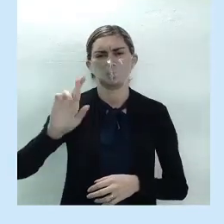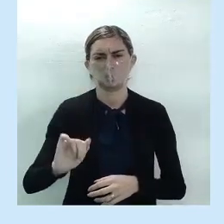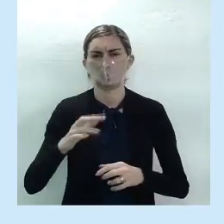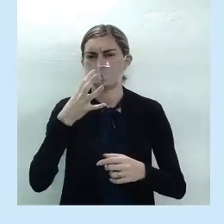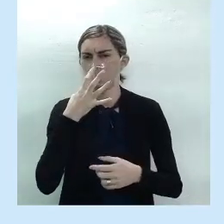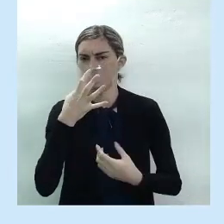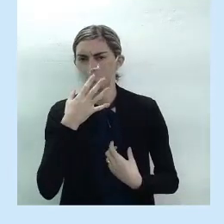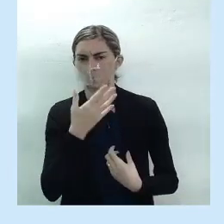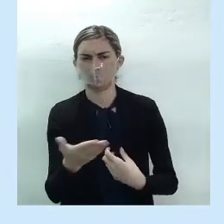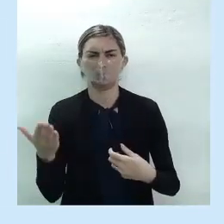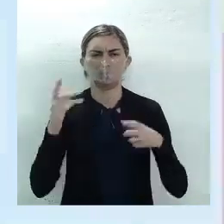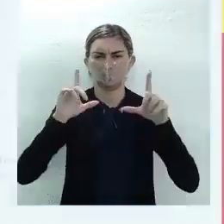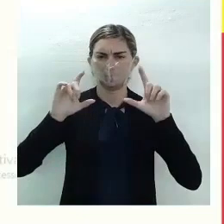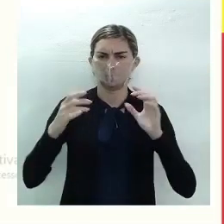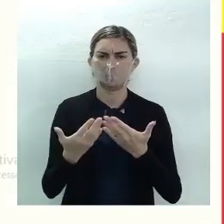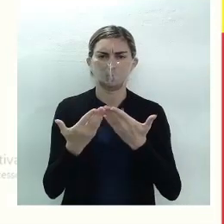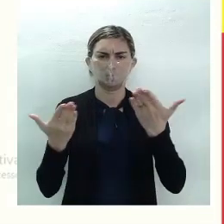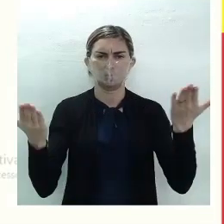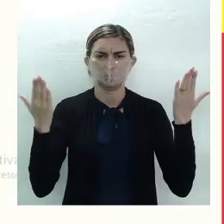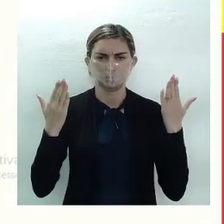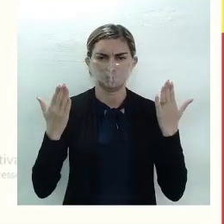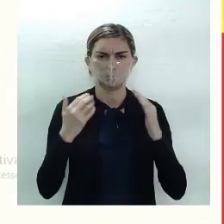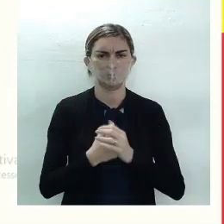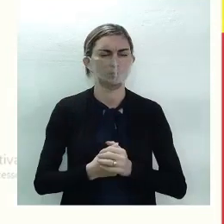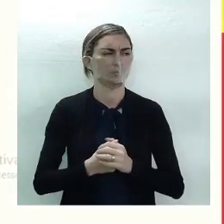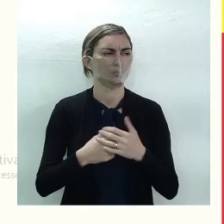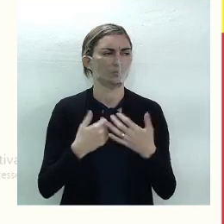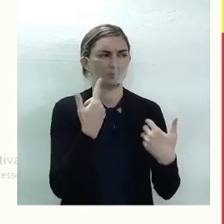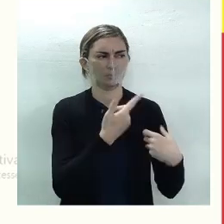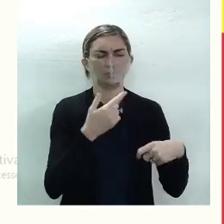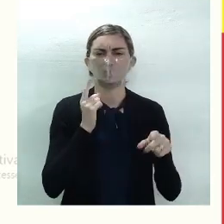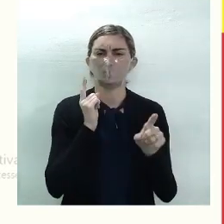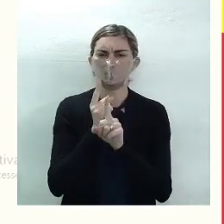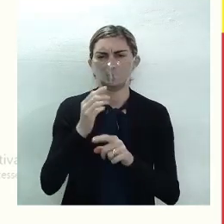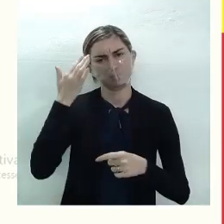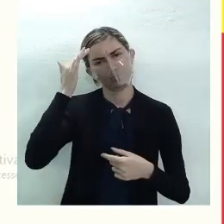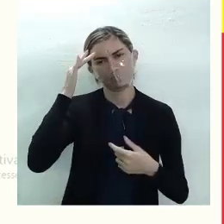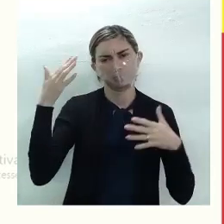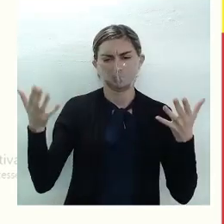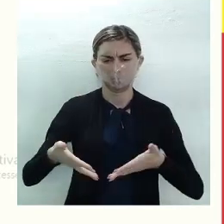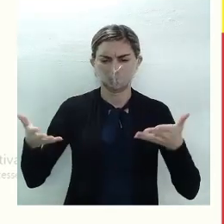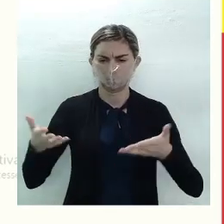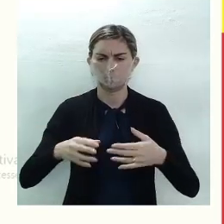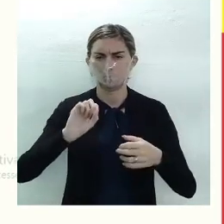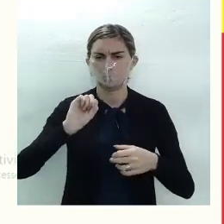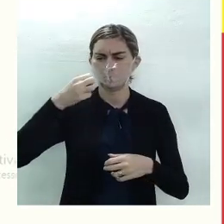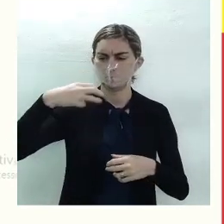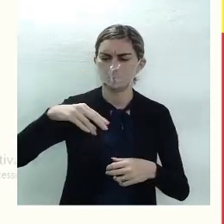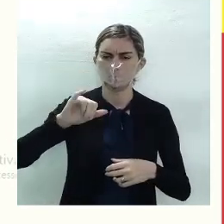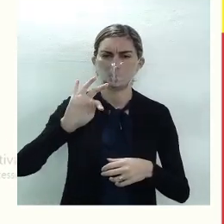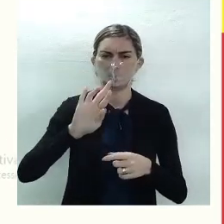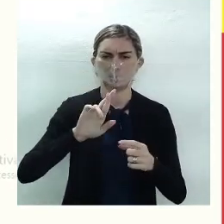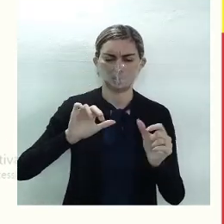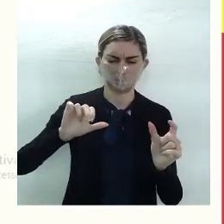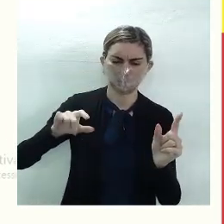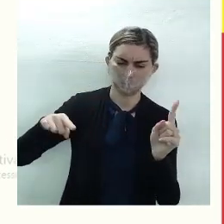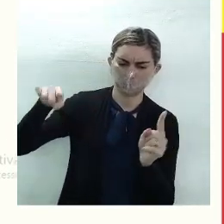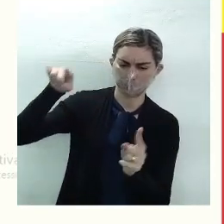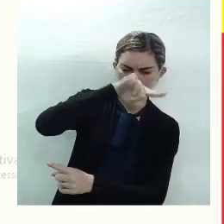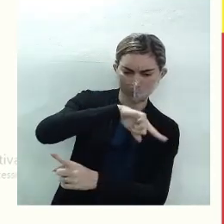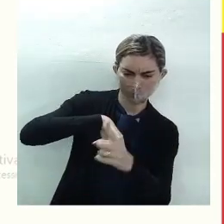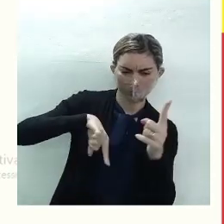observe aí na tela de vocês o seguinte. Iremos entender agora a simetria de